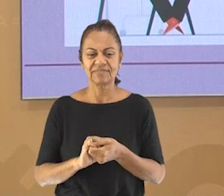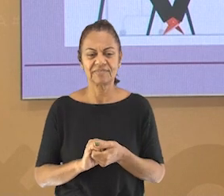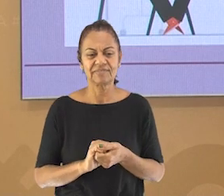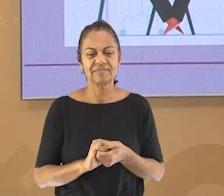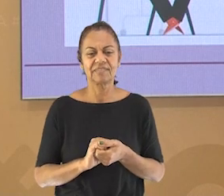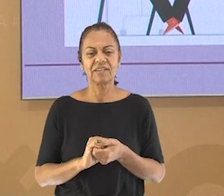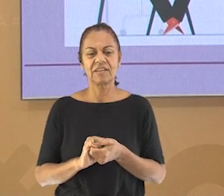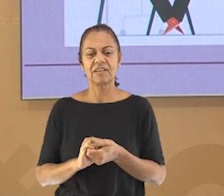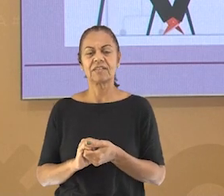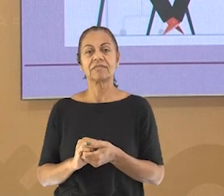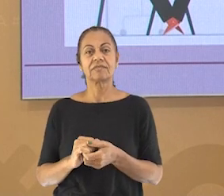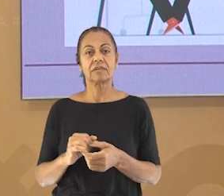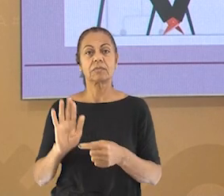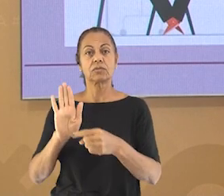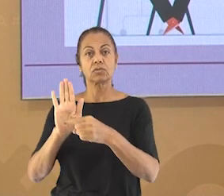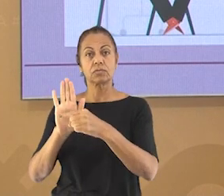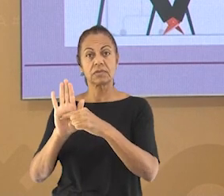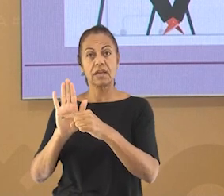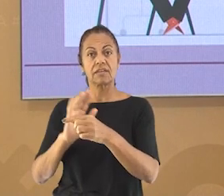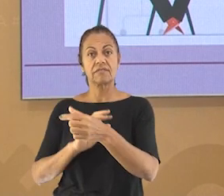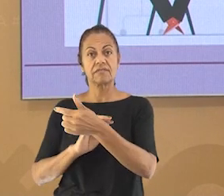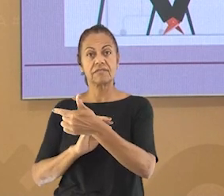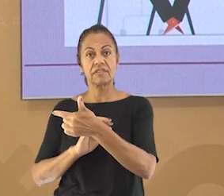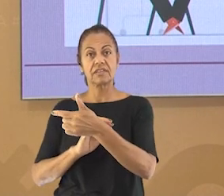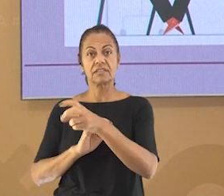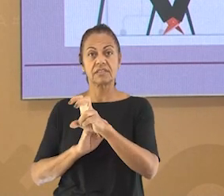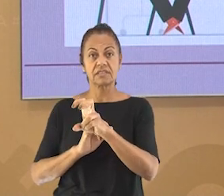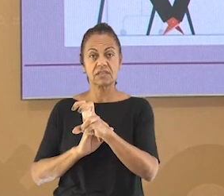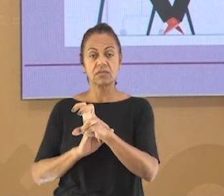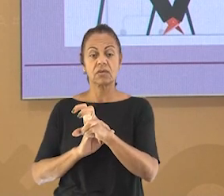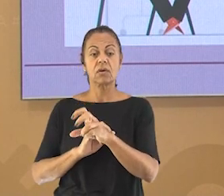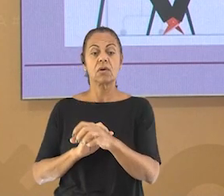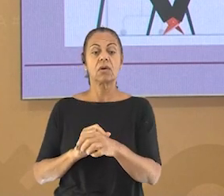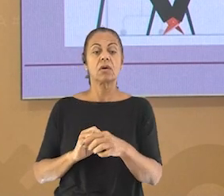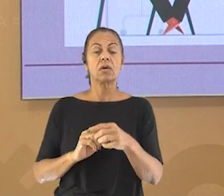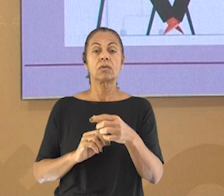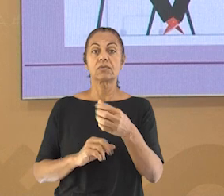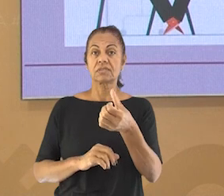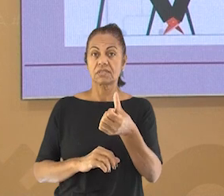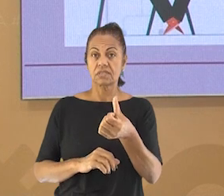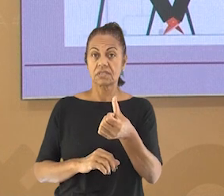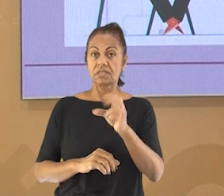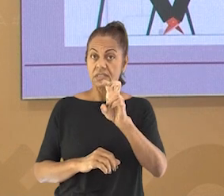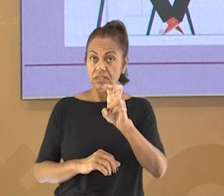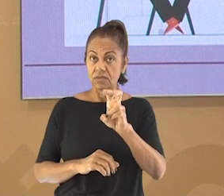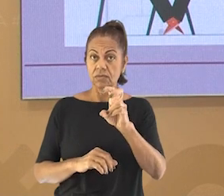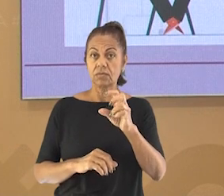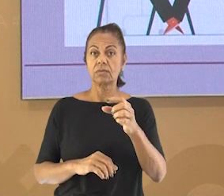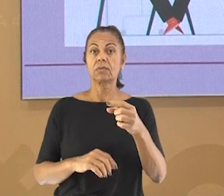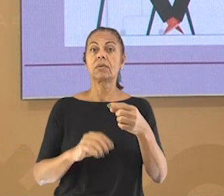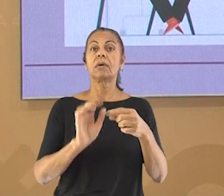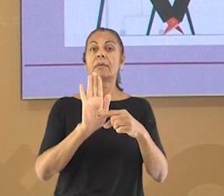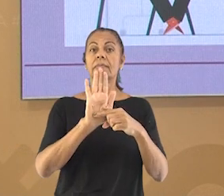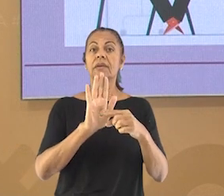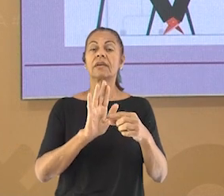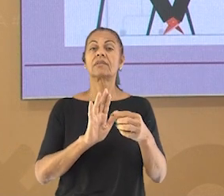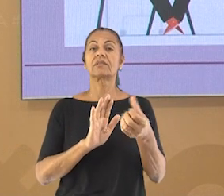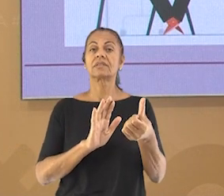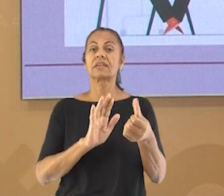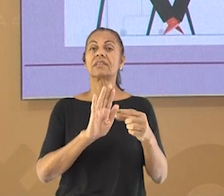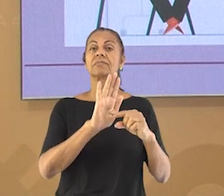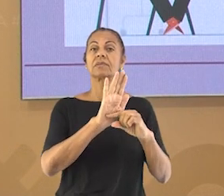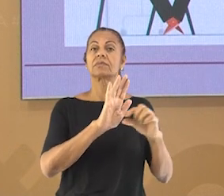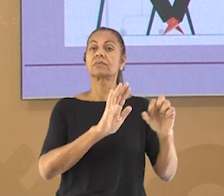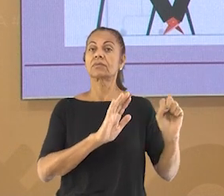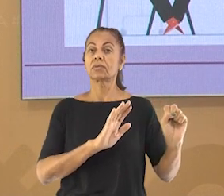as operações. E vamos subtrair de 25 o 5, o 6 e o